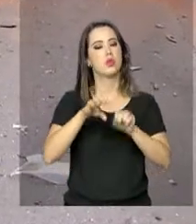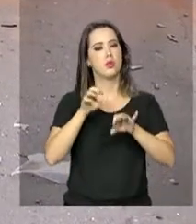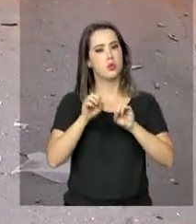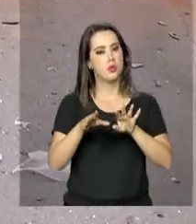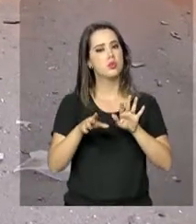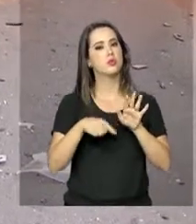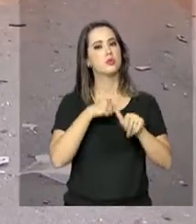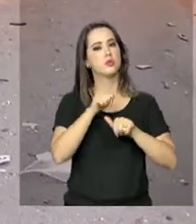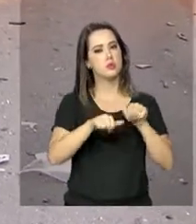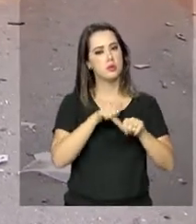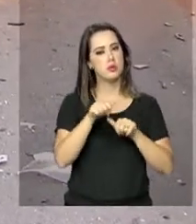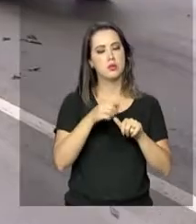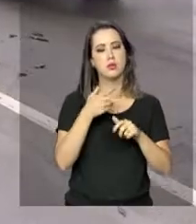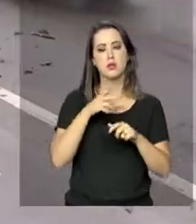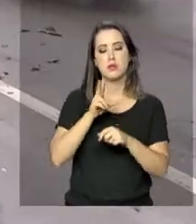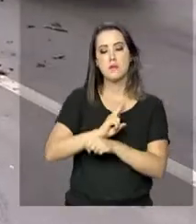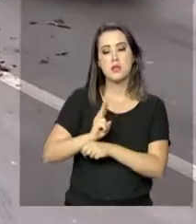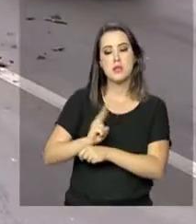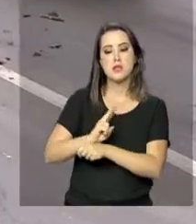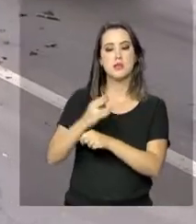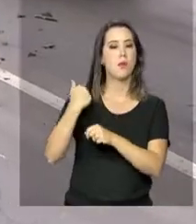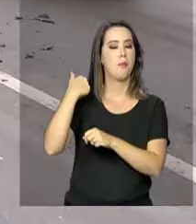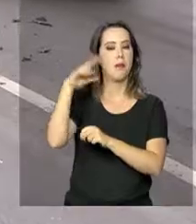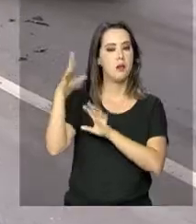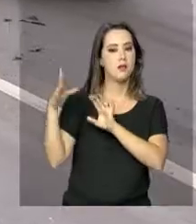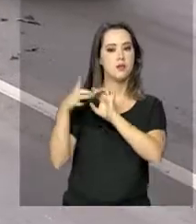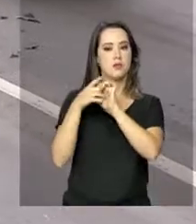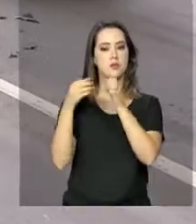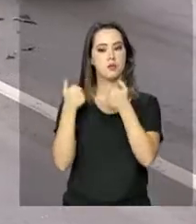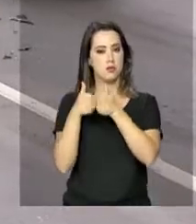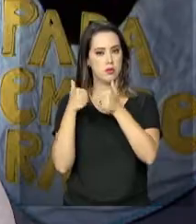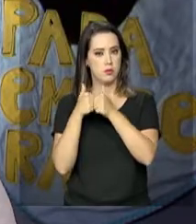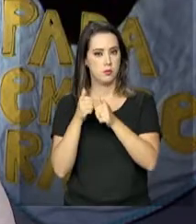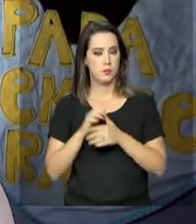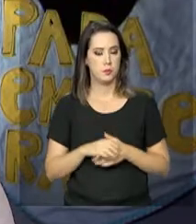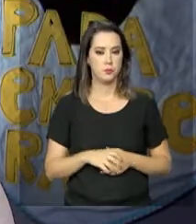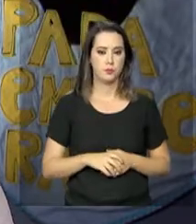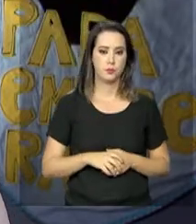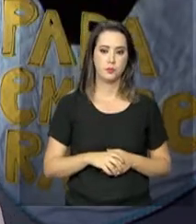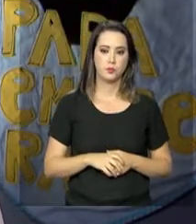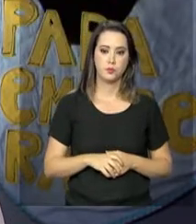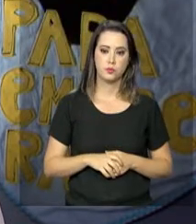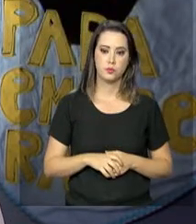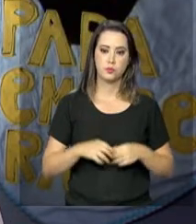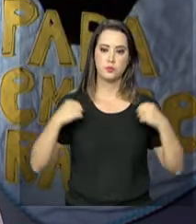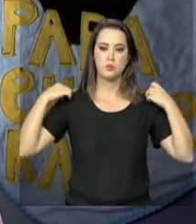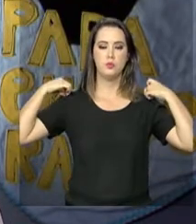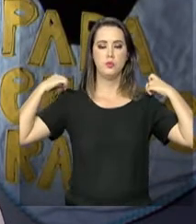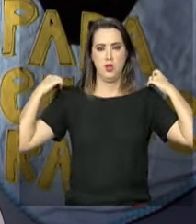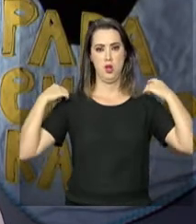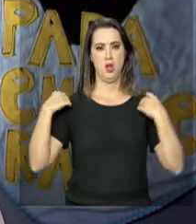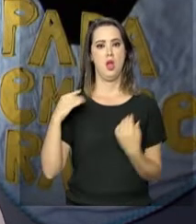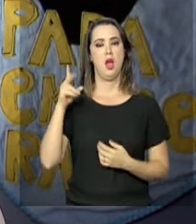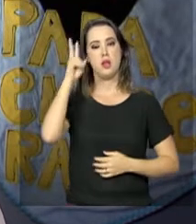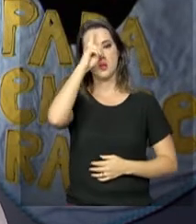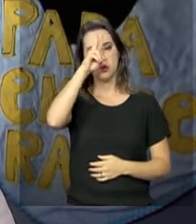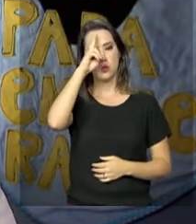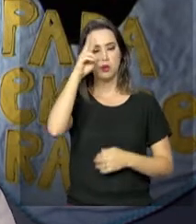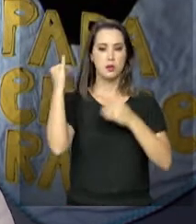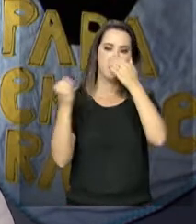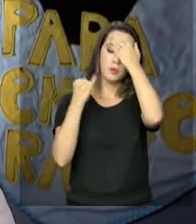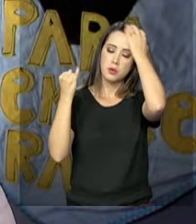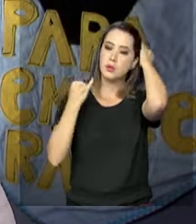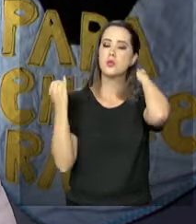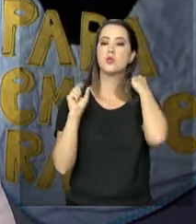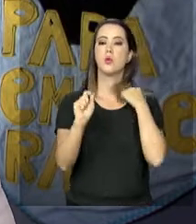reforço na fiscalização e integração de transportes públicos o legado é a paz no trânsito a não violência